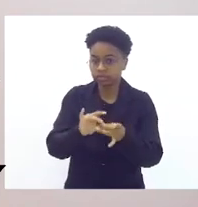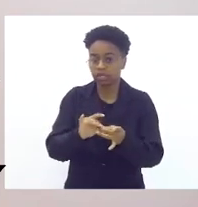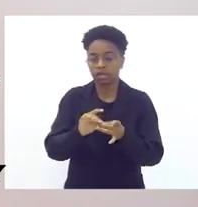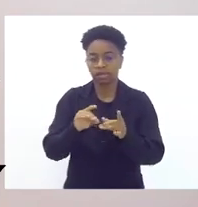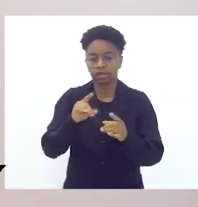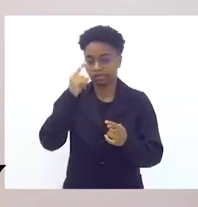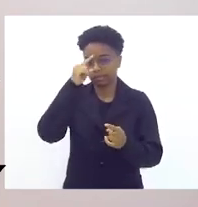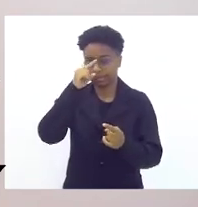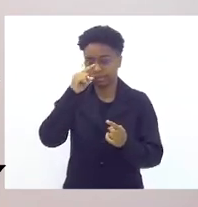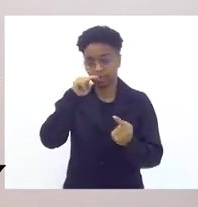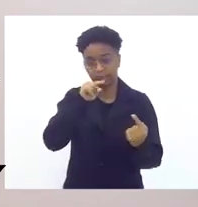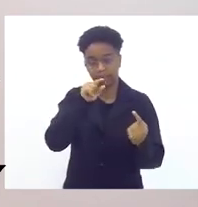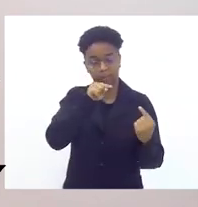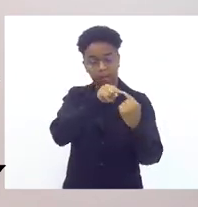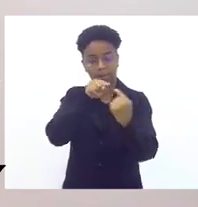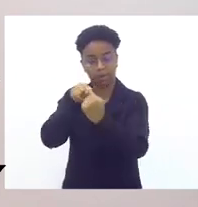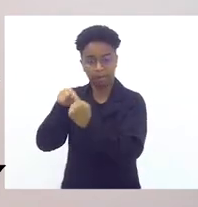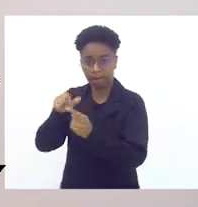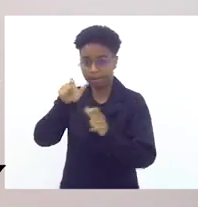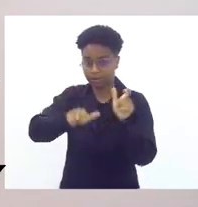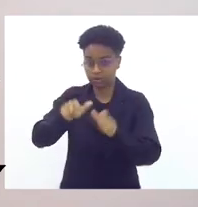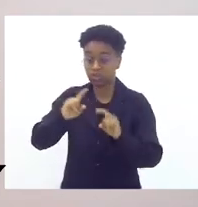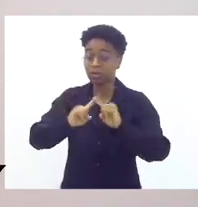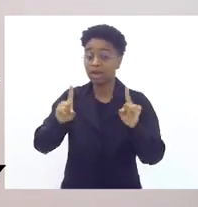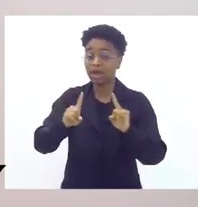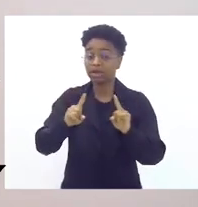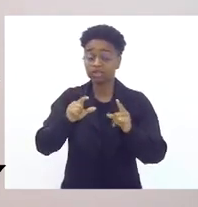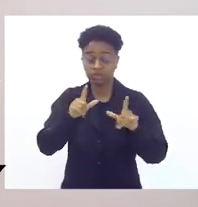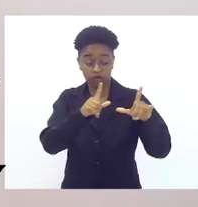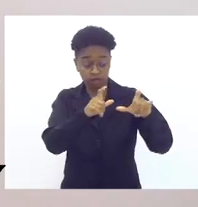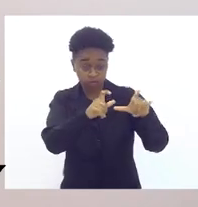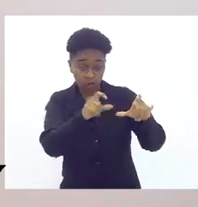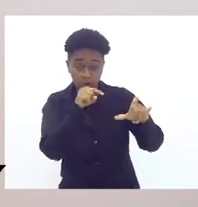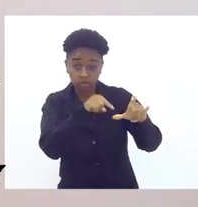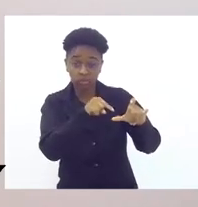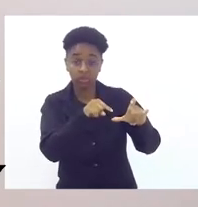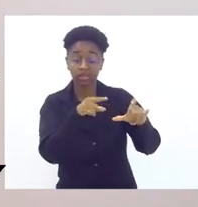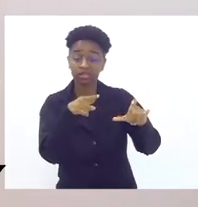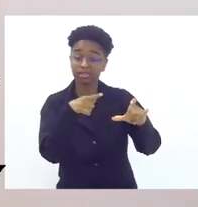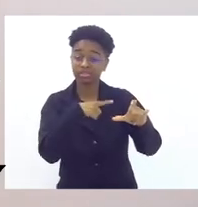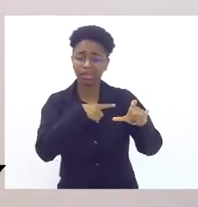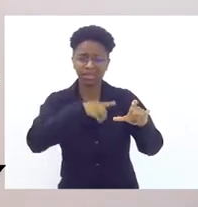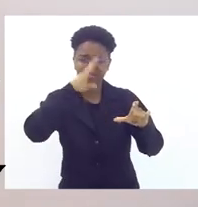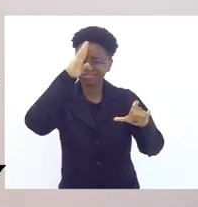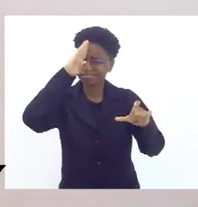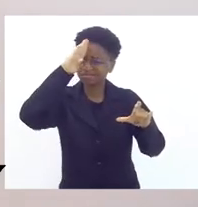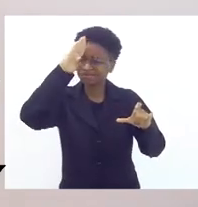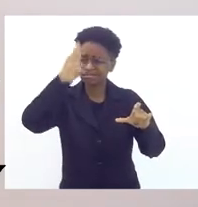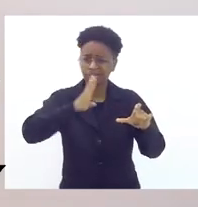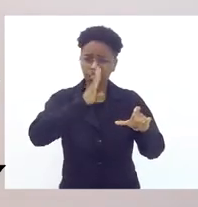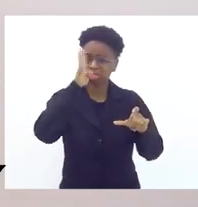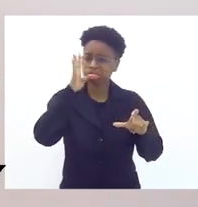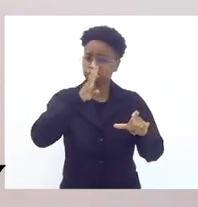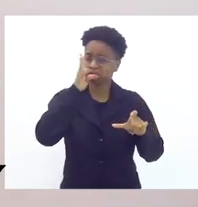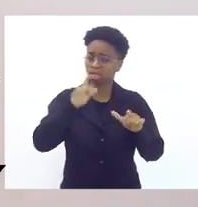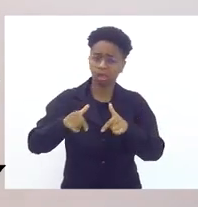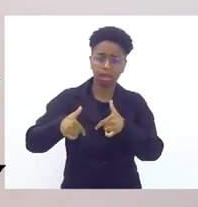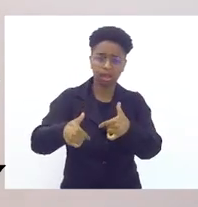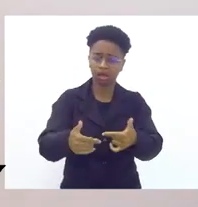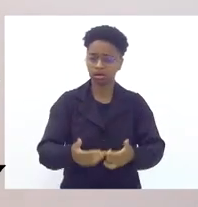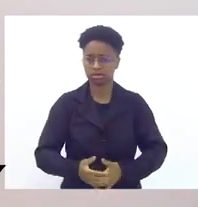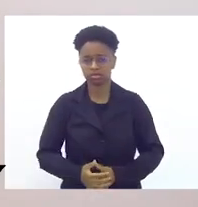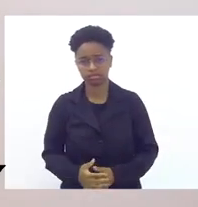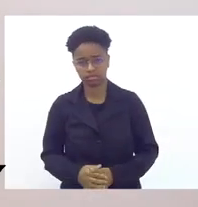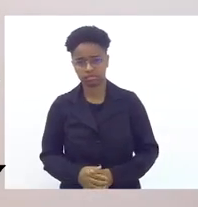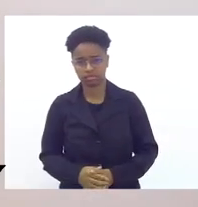pessoas mas é no reconhecimento fotográfico onde a gente tem as maiores arbitrariedades sendo cometidas